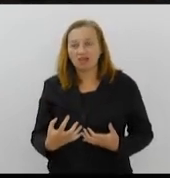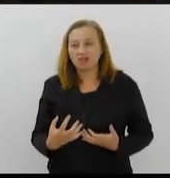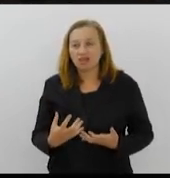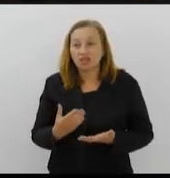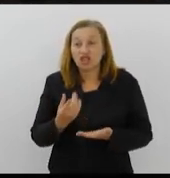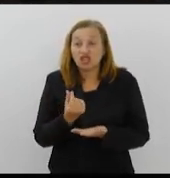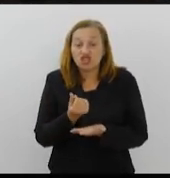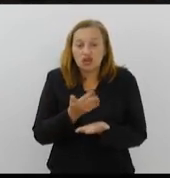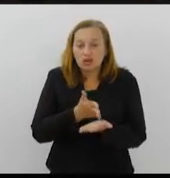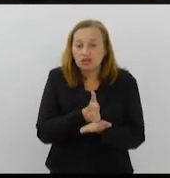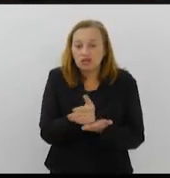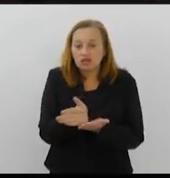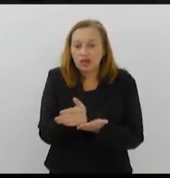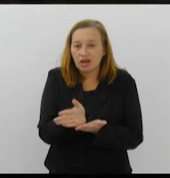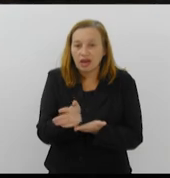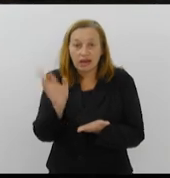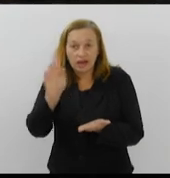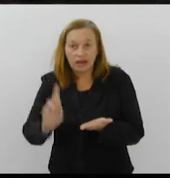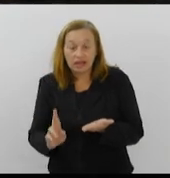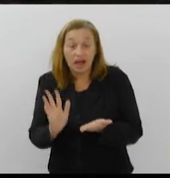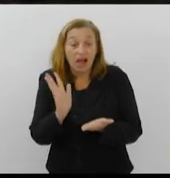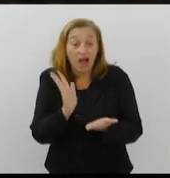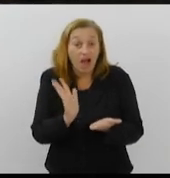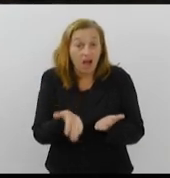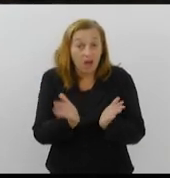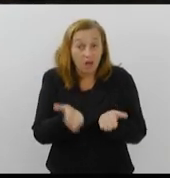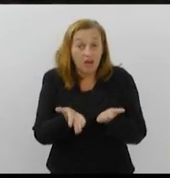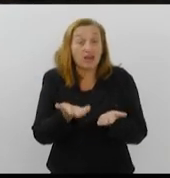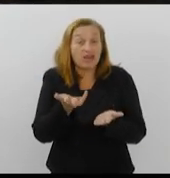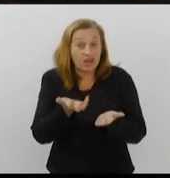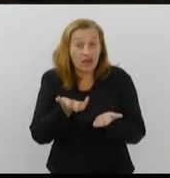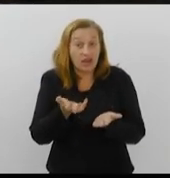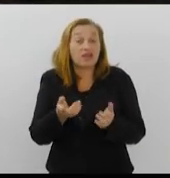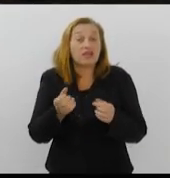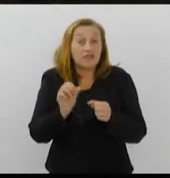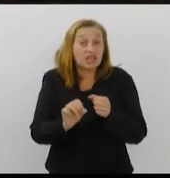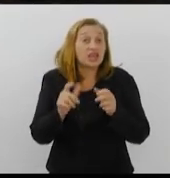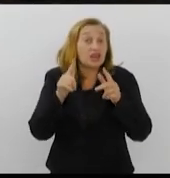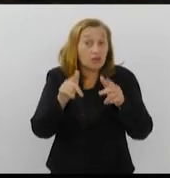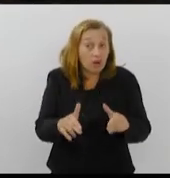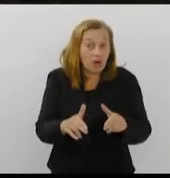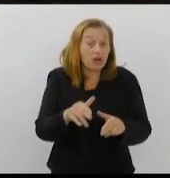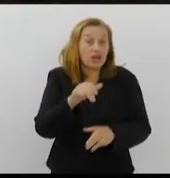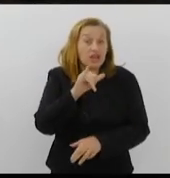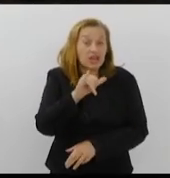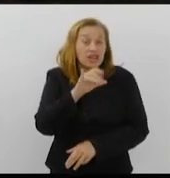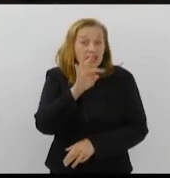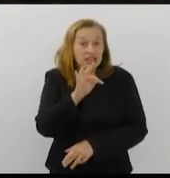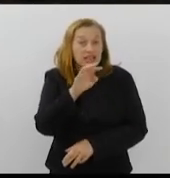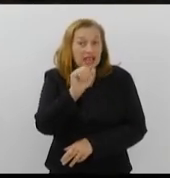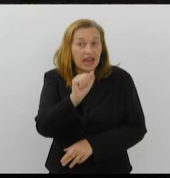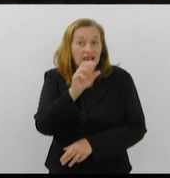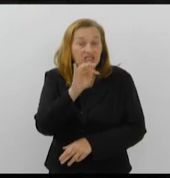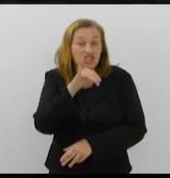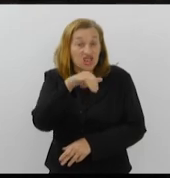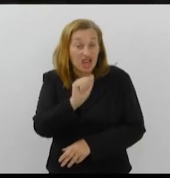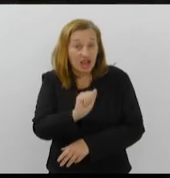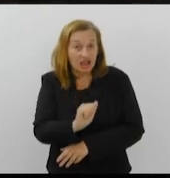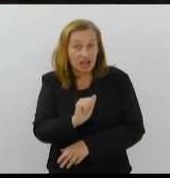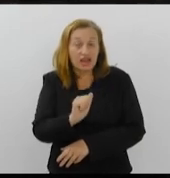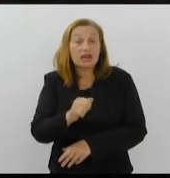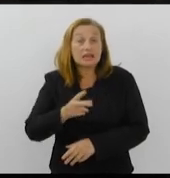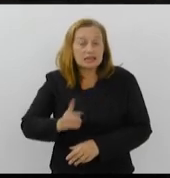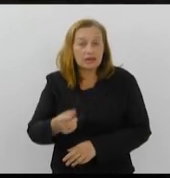querendo dominar a saúde de Itatiaia. Enquanto eu for parlamentar, deputado Renan Jordi, eu vou estar aqui denunciando as